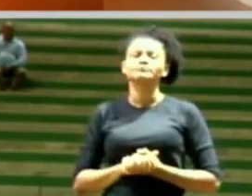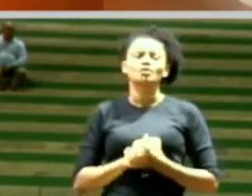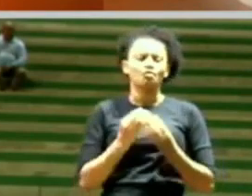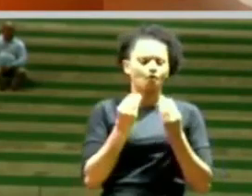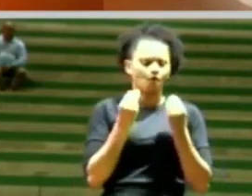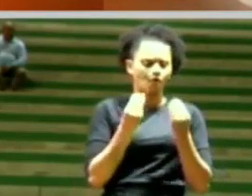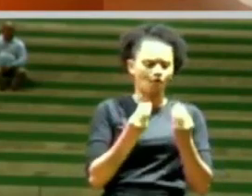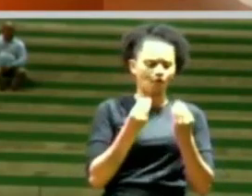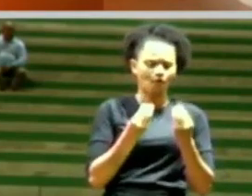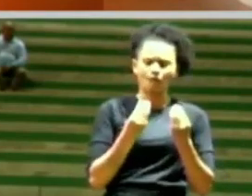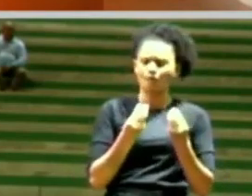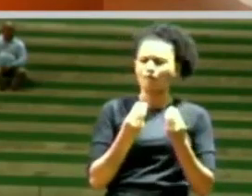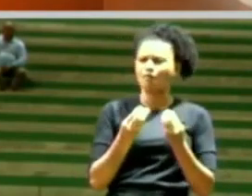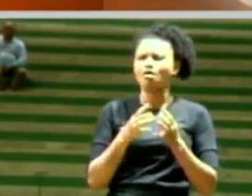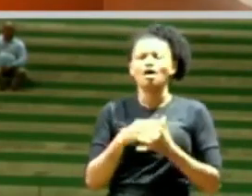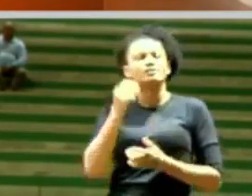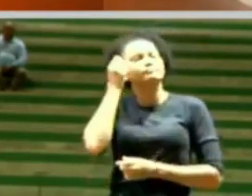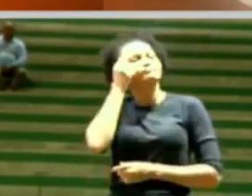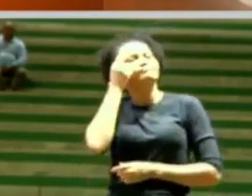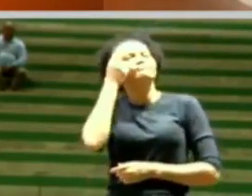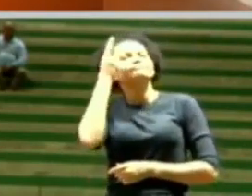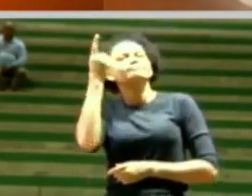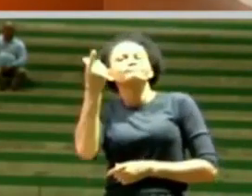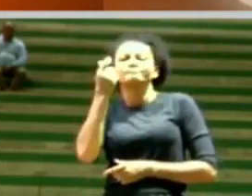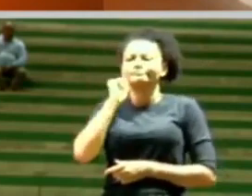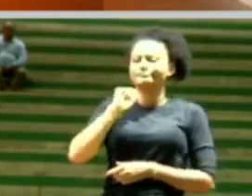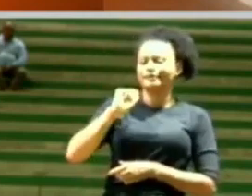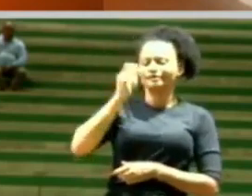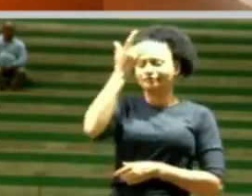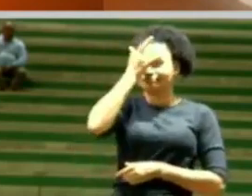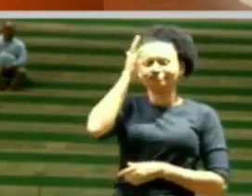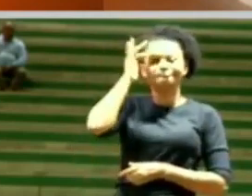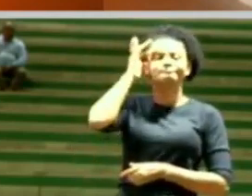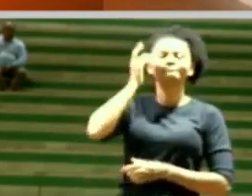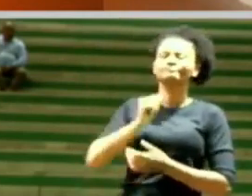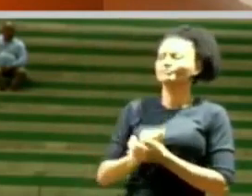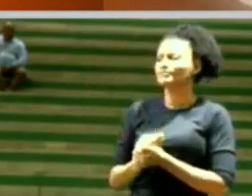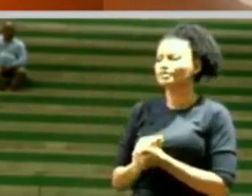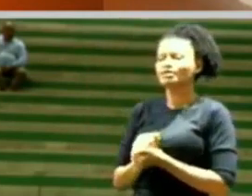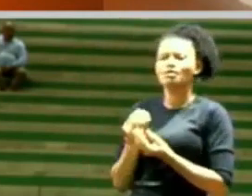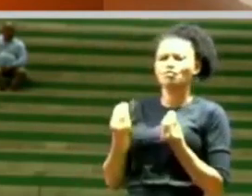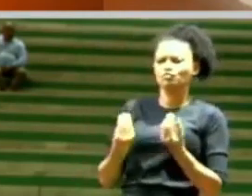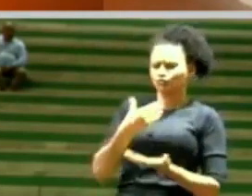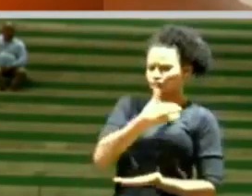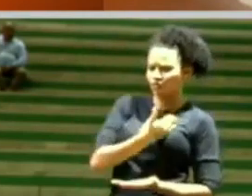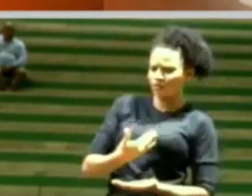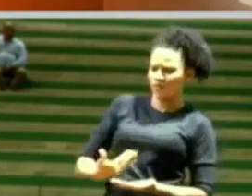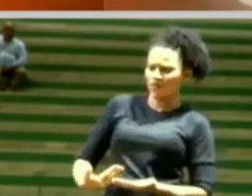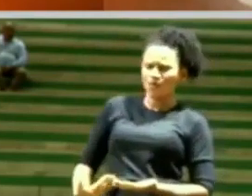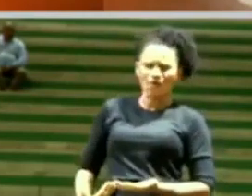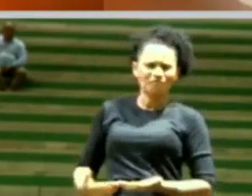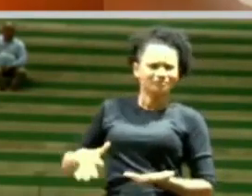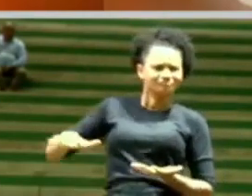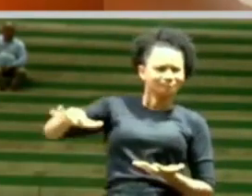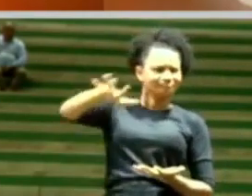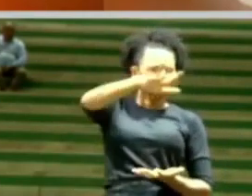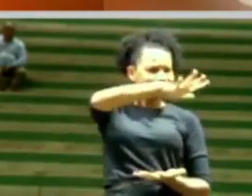Como vai a ideia das pessoas em relação aos